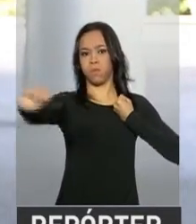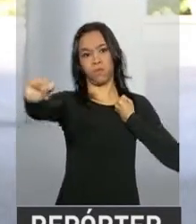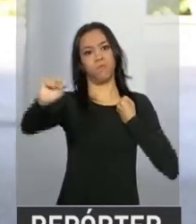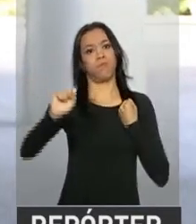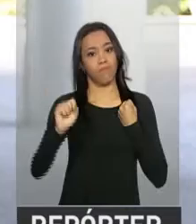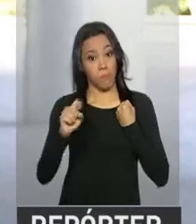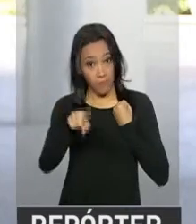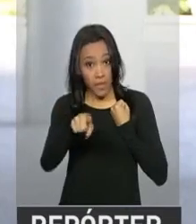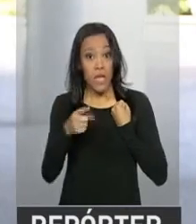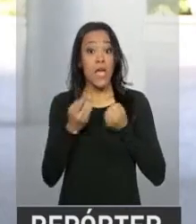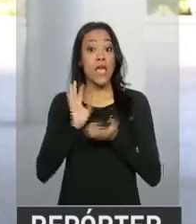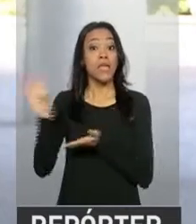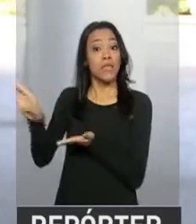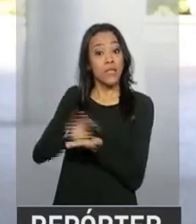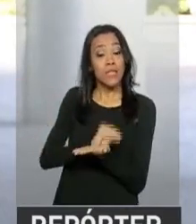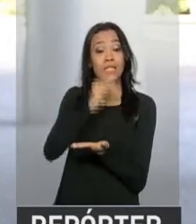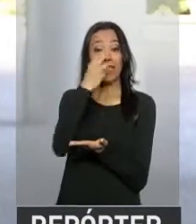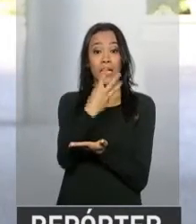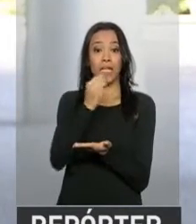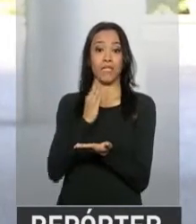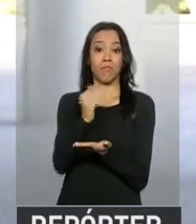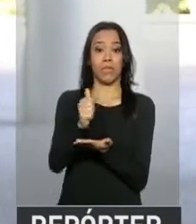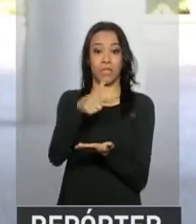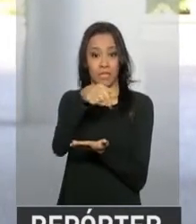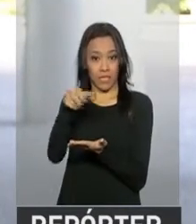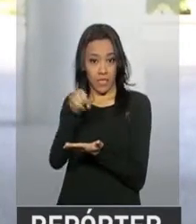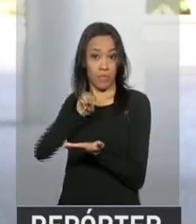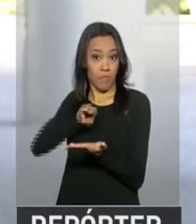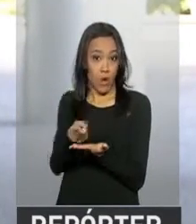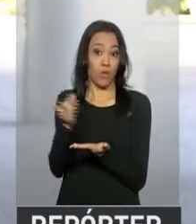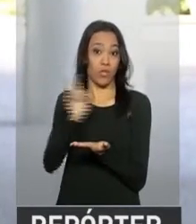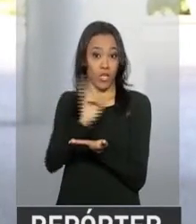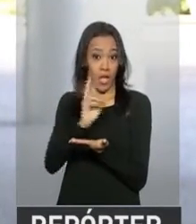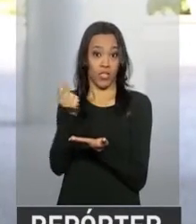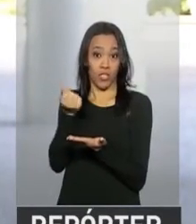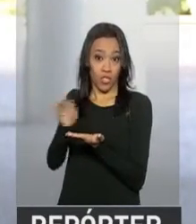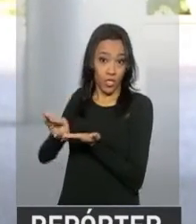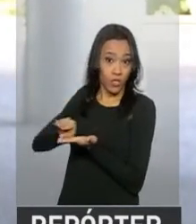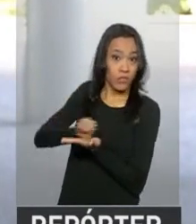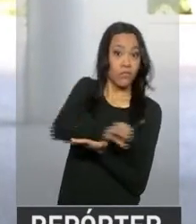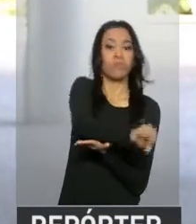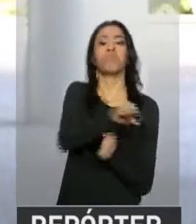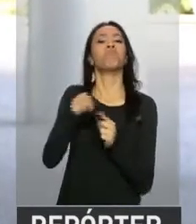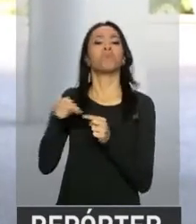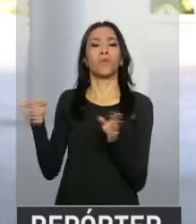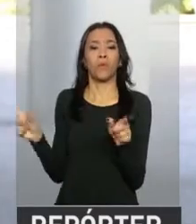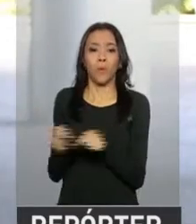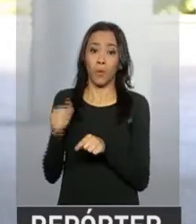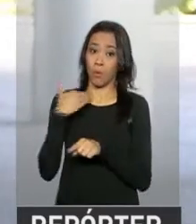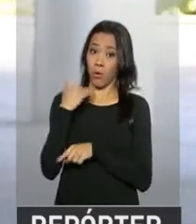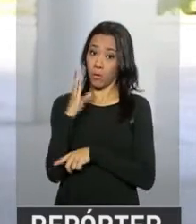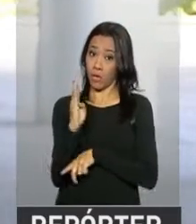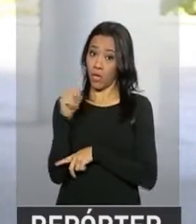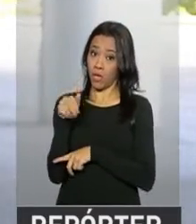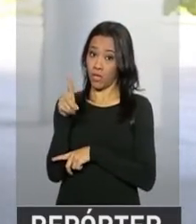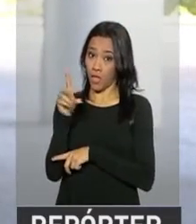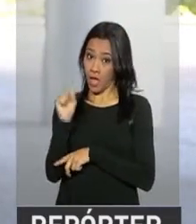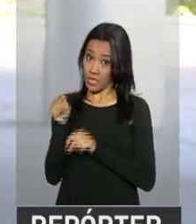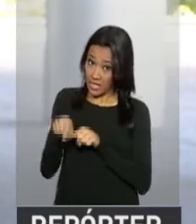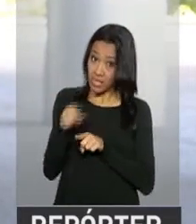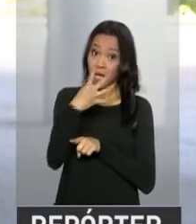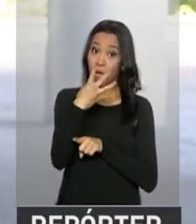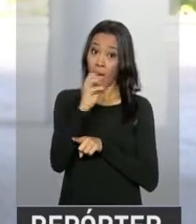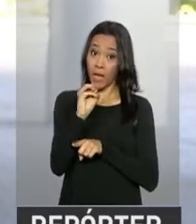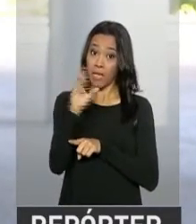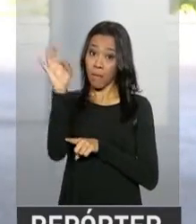recebeu 3 bilhões e 700 milhões de reais de investimentos do bnds sendo que esse valor é 40% do